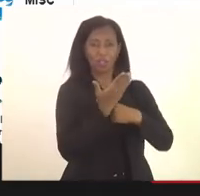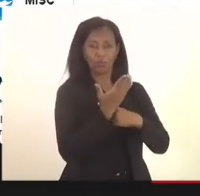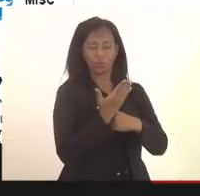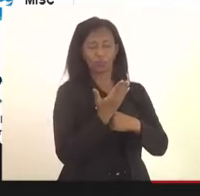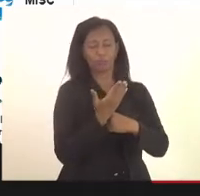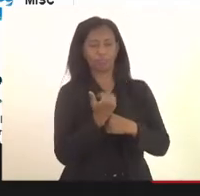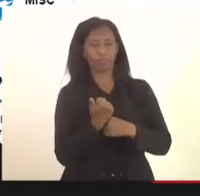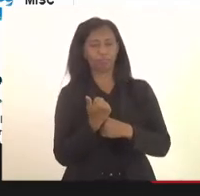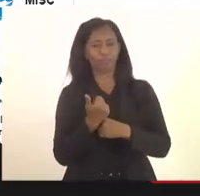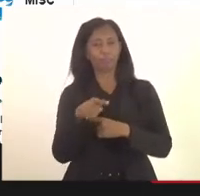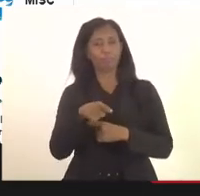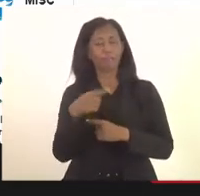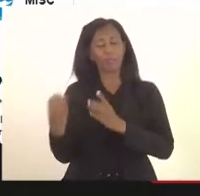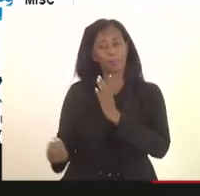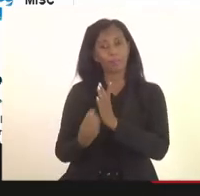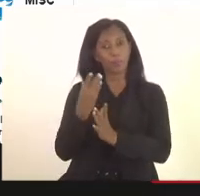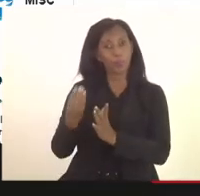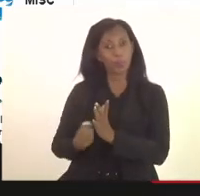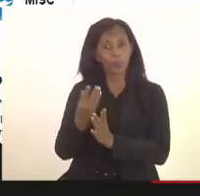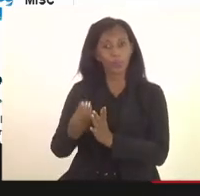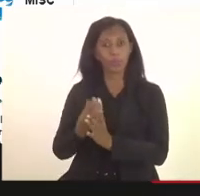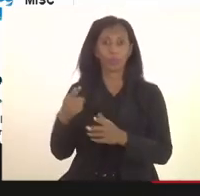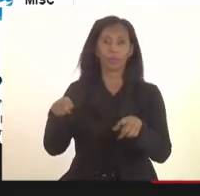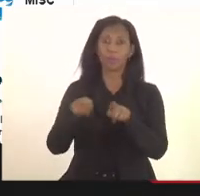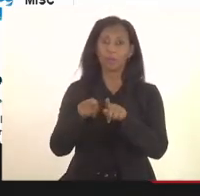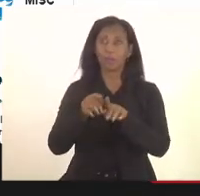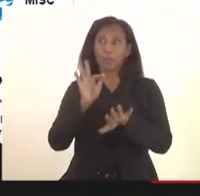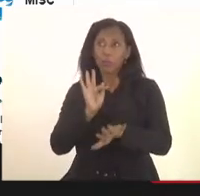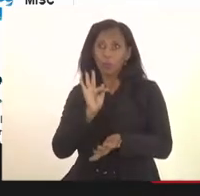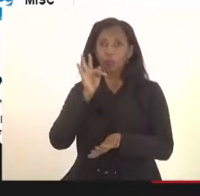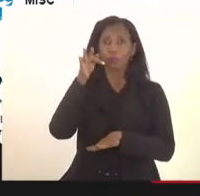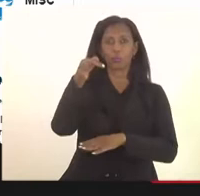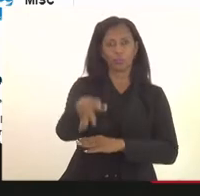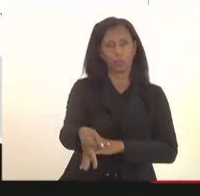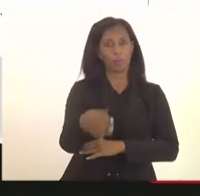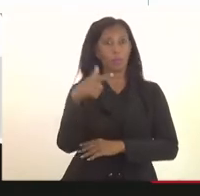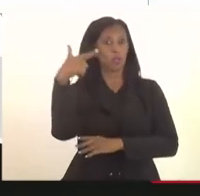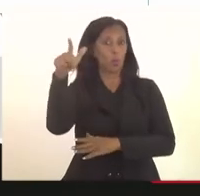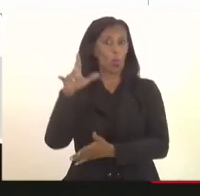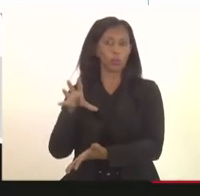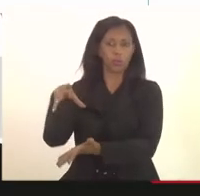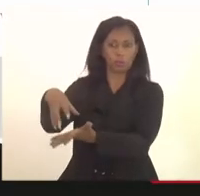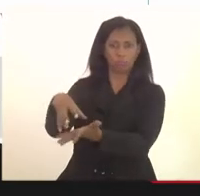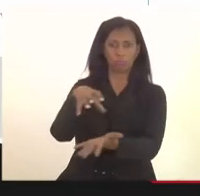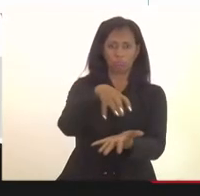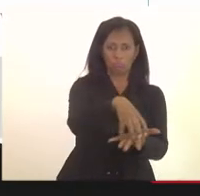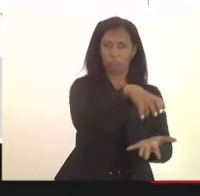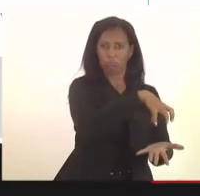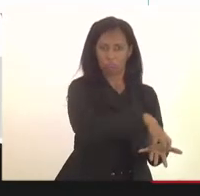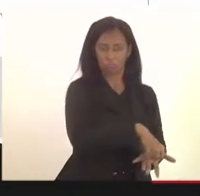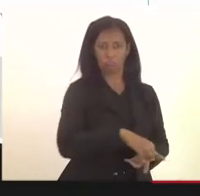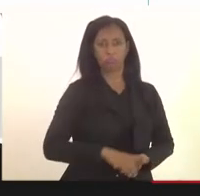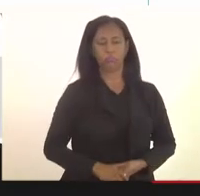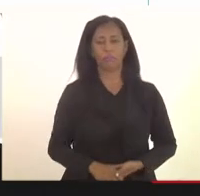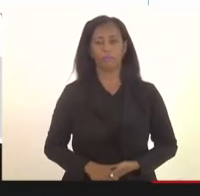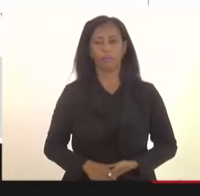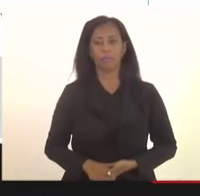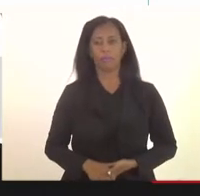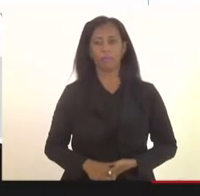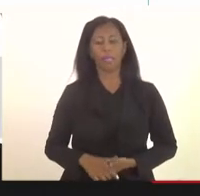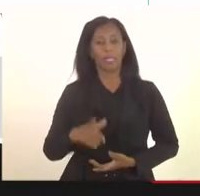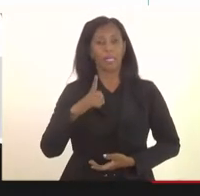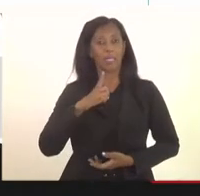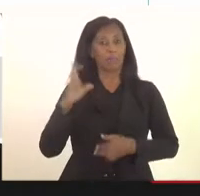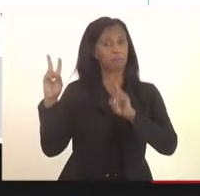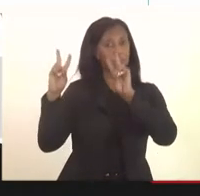de exploração e produção, e também no futuramente em outras áreas. Em termos de atuação global, acho que é importante